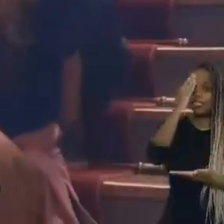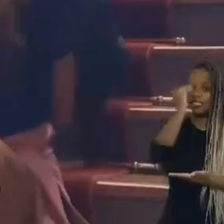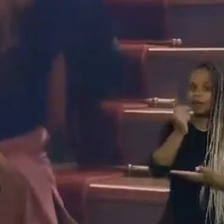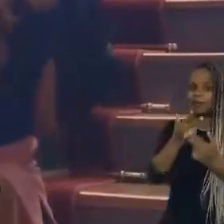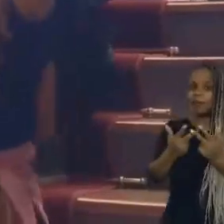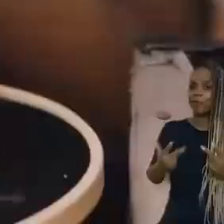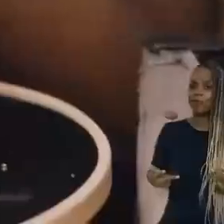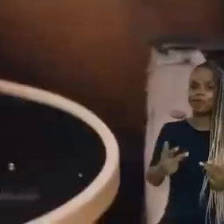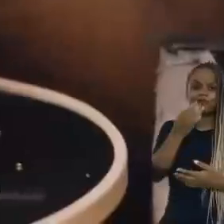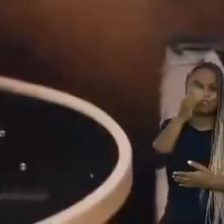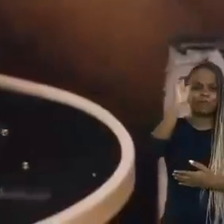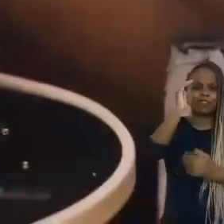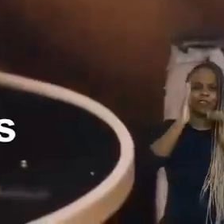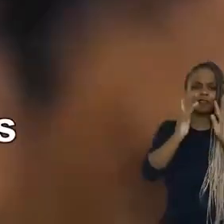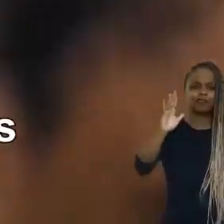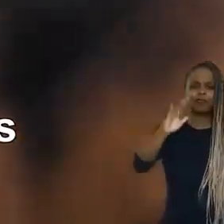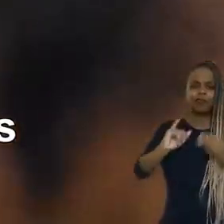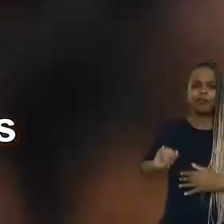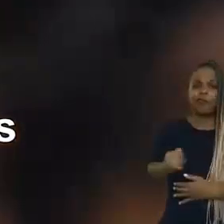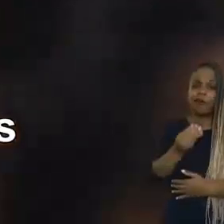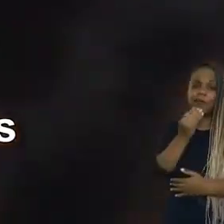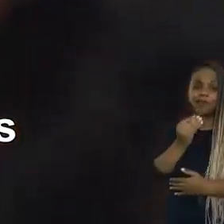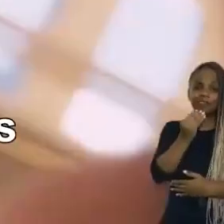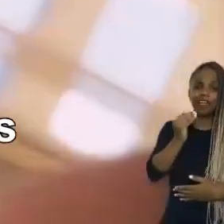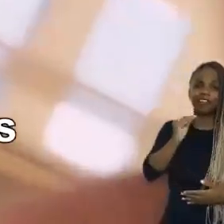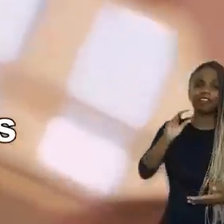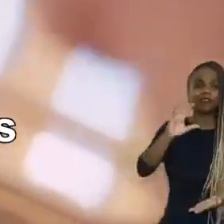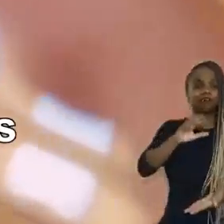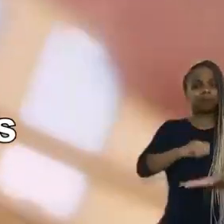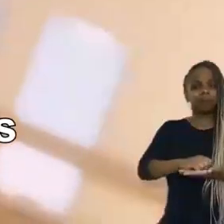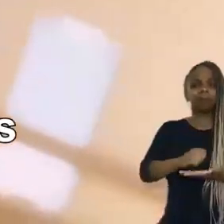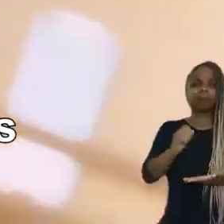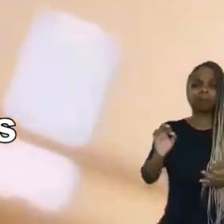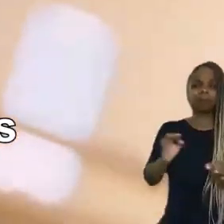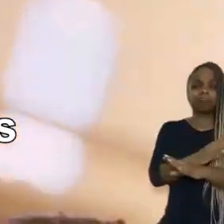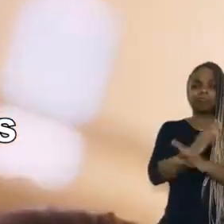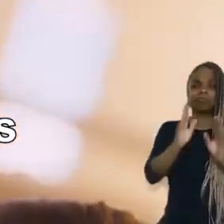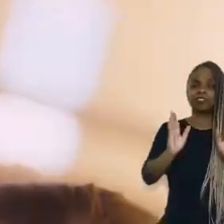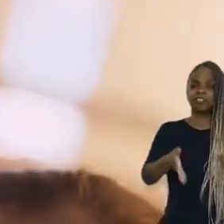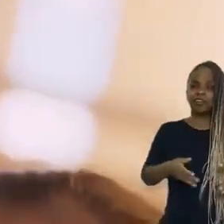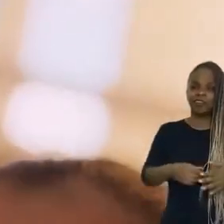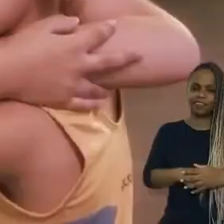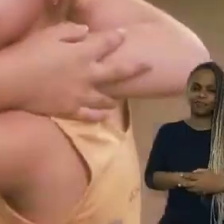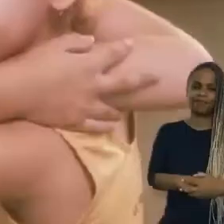Nas trocas de saberes, sonhos e oportunidades se concretizam.